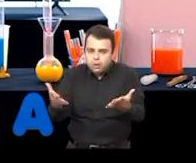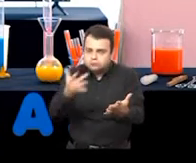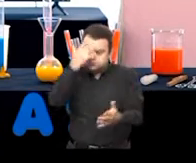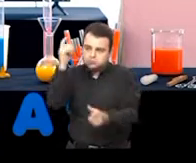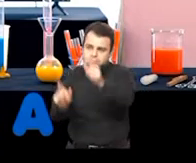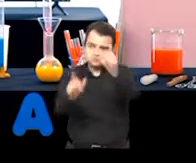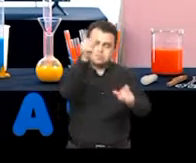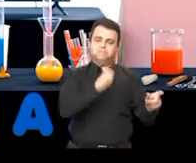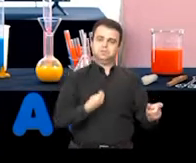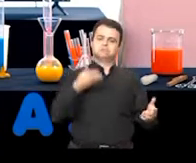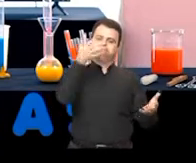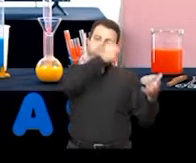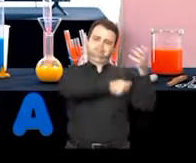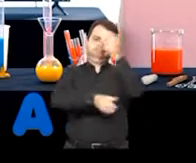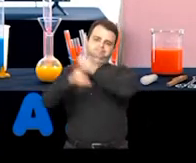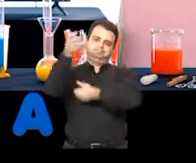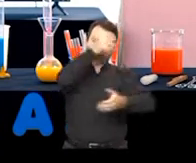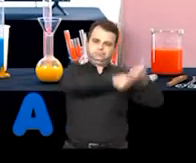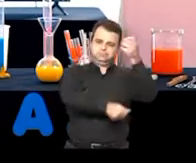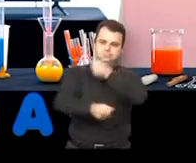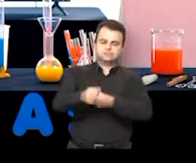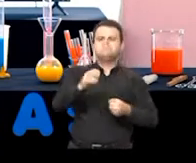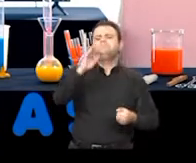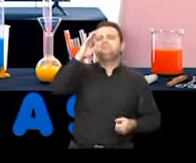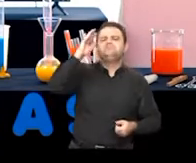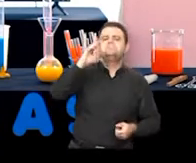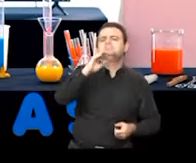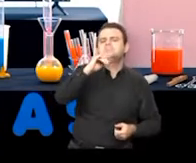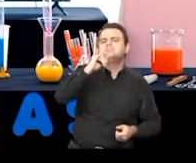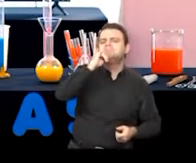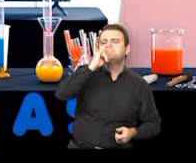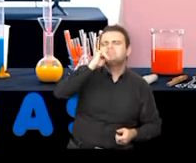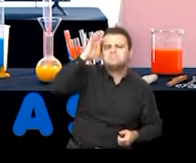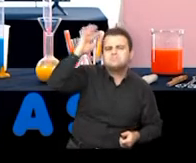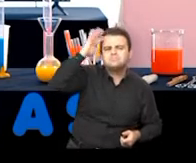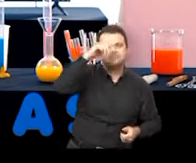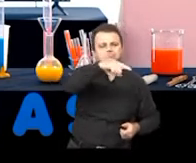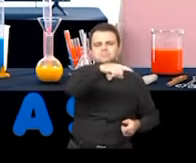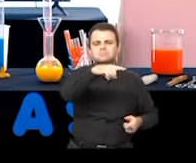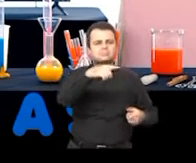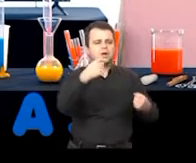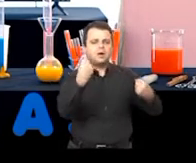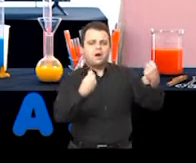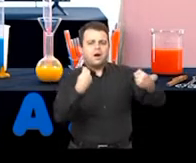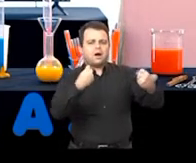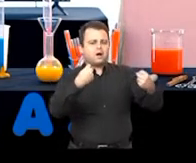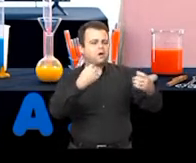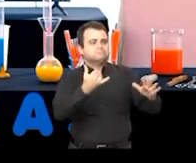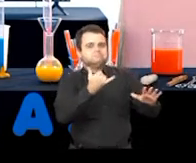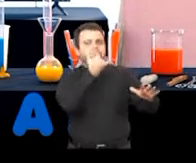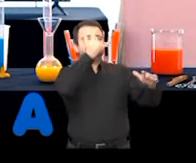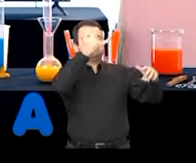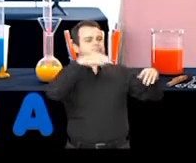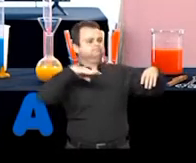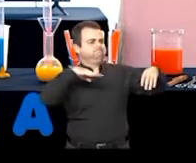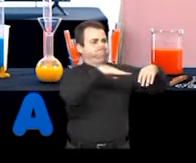salvar muitas vidas. Imaginem pessoas que se acidentam, imaginem pessoas que